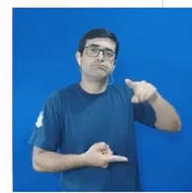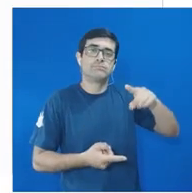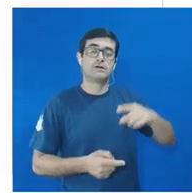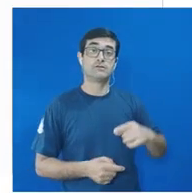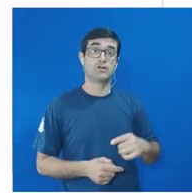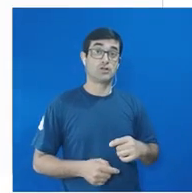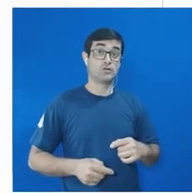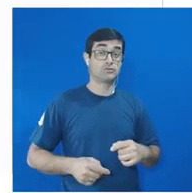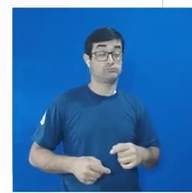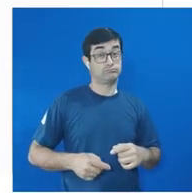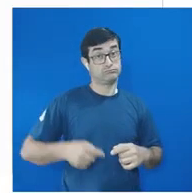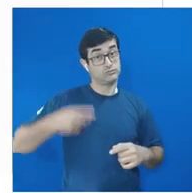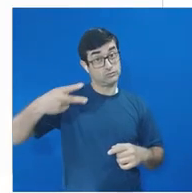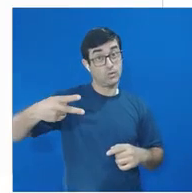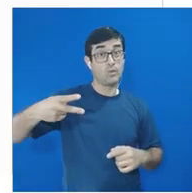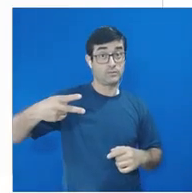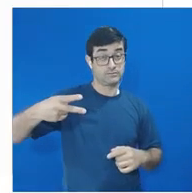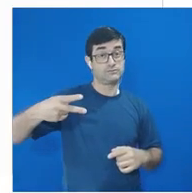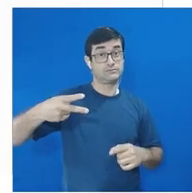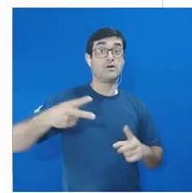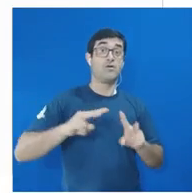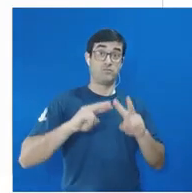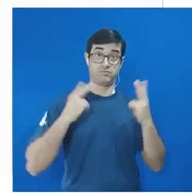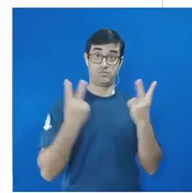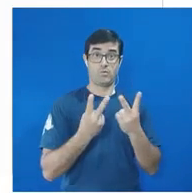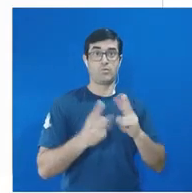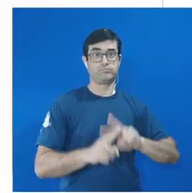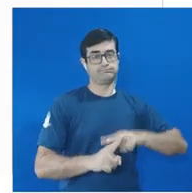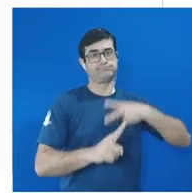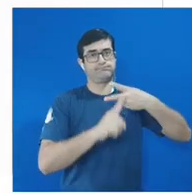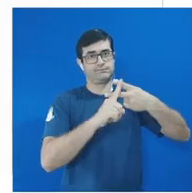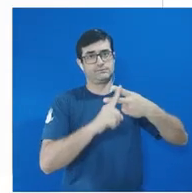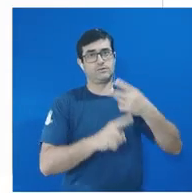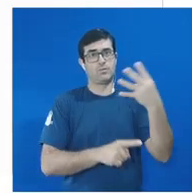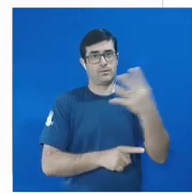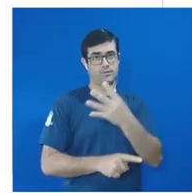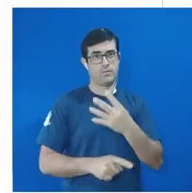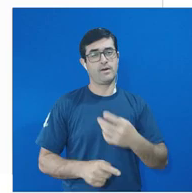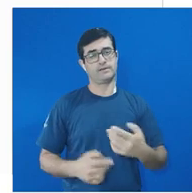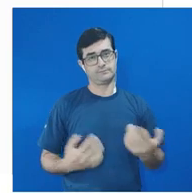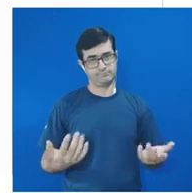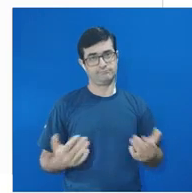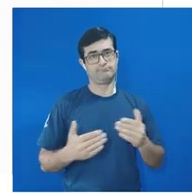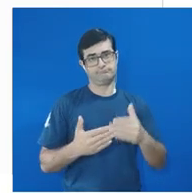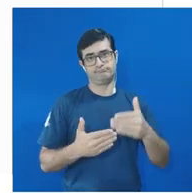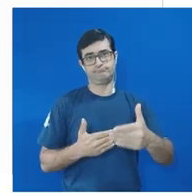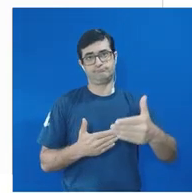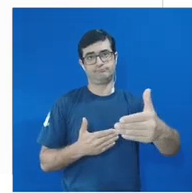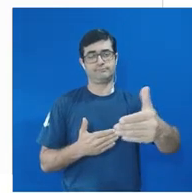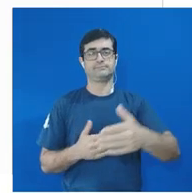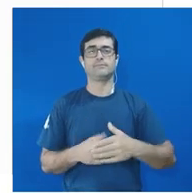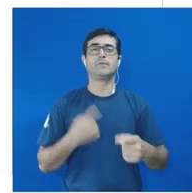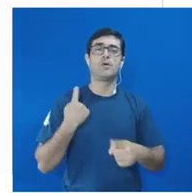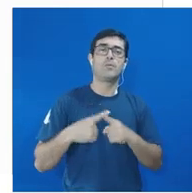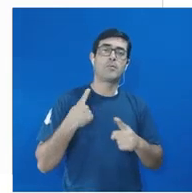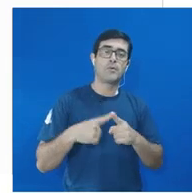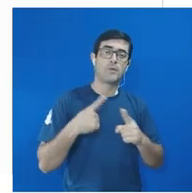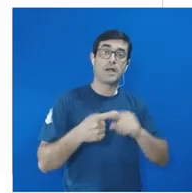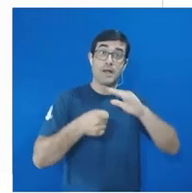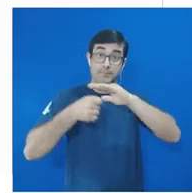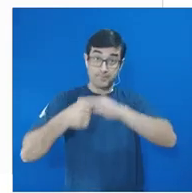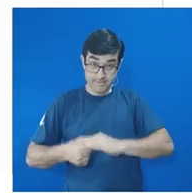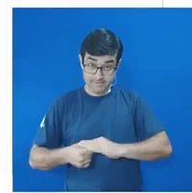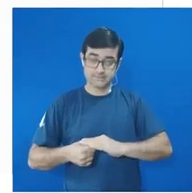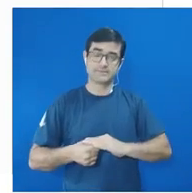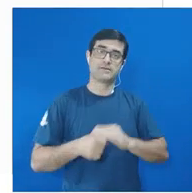litros. Se eu colocar 2 mols, eu tenho que ter um volume dobrado, 44, e assim por diante. Por